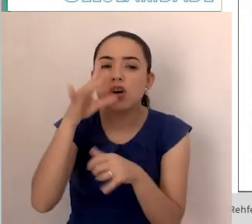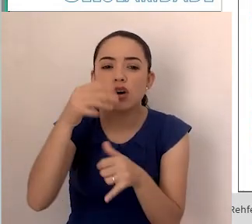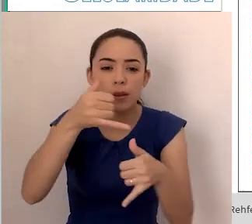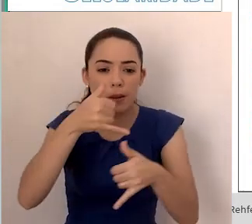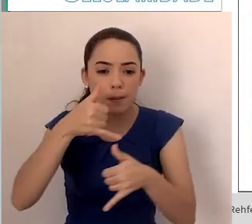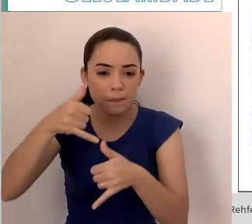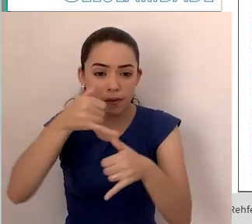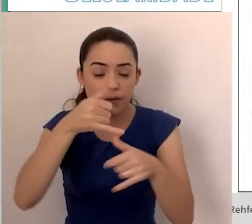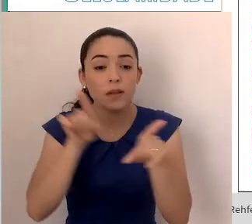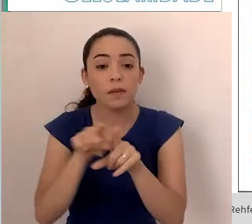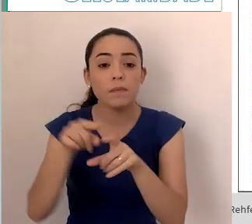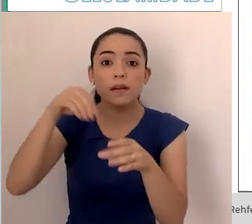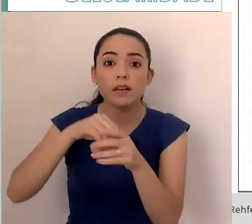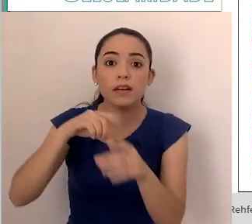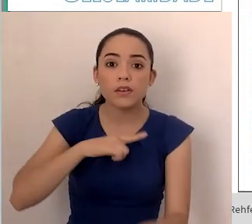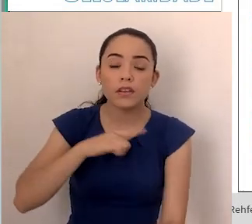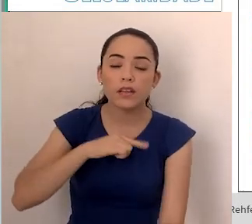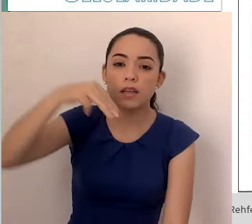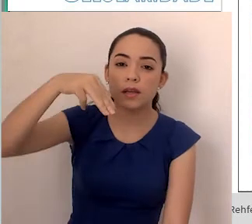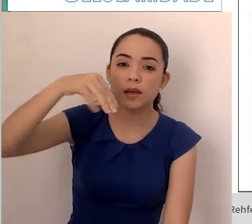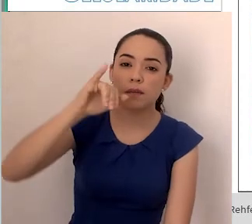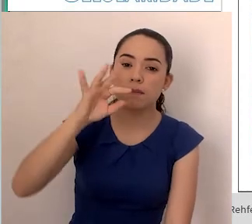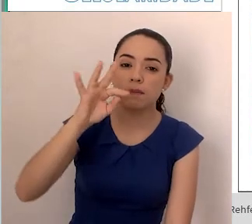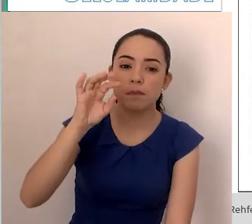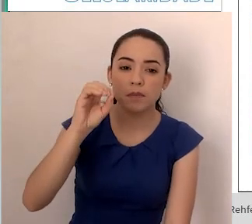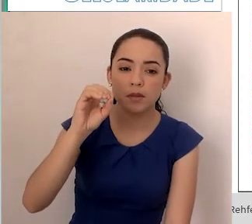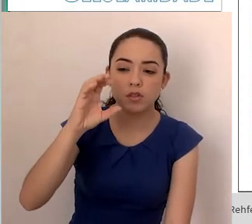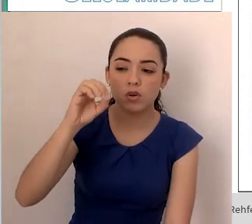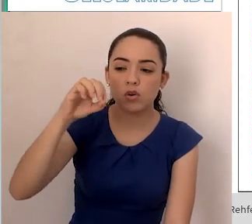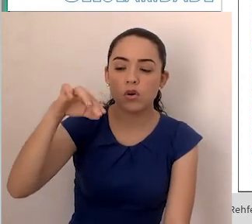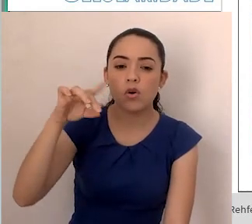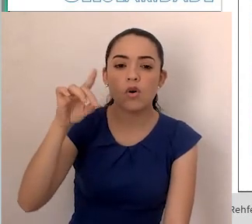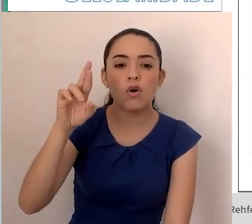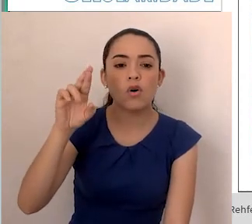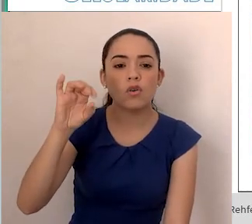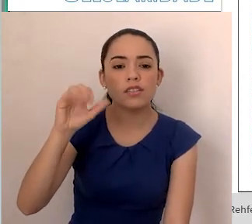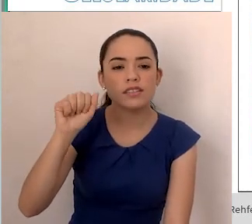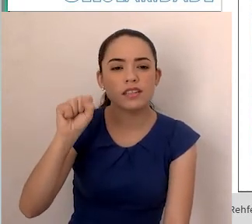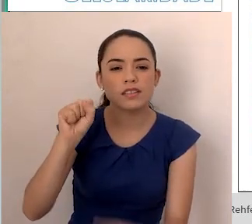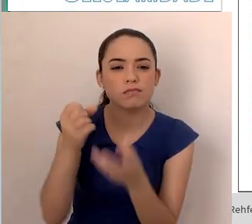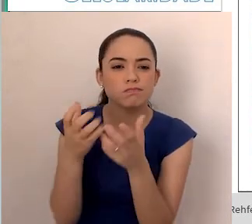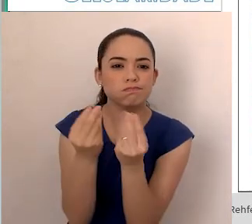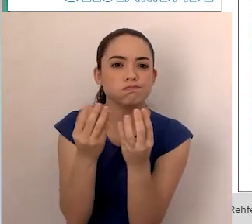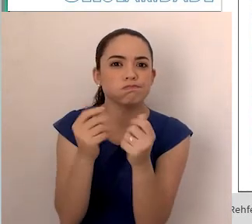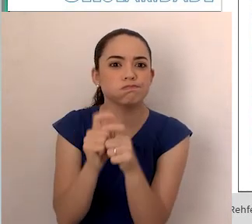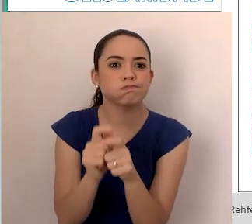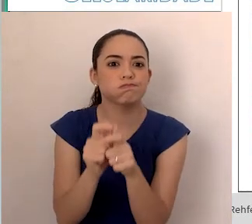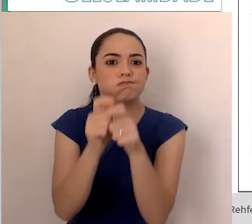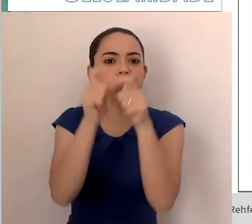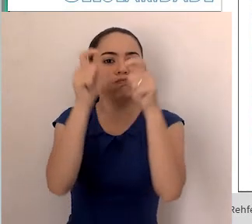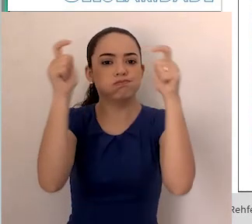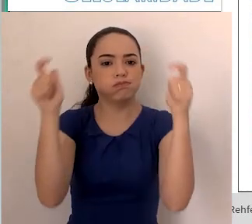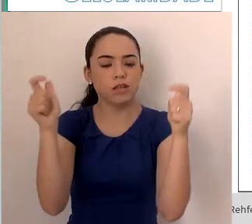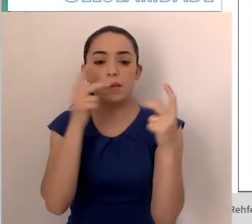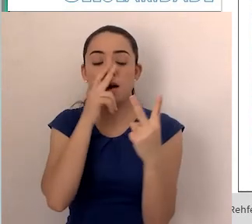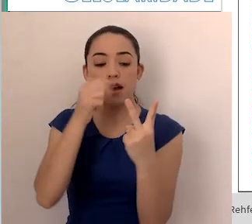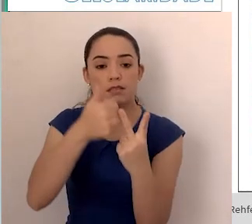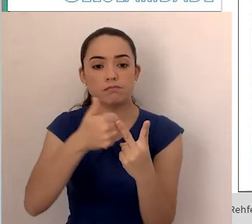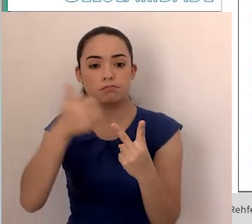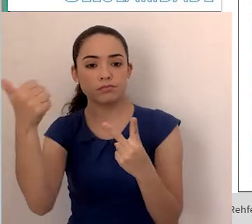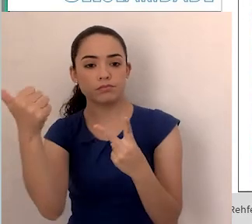com pequenas gotículas de lipídios em um padrão multilocular e contêm muitas mitocôndrias com alta capacidade